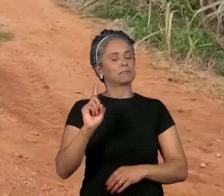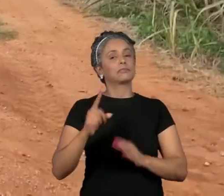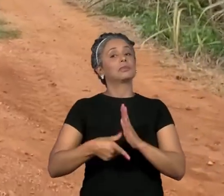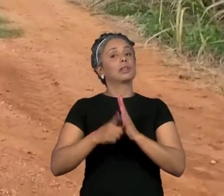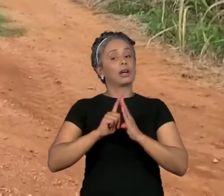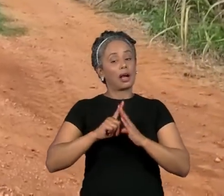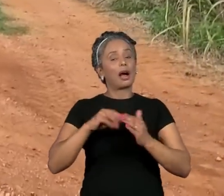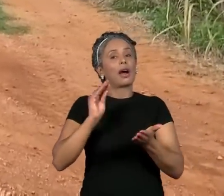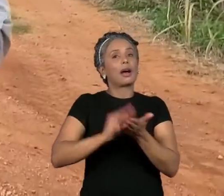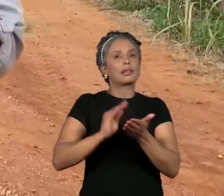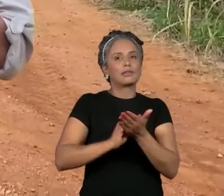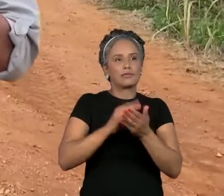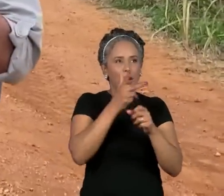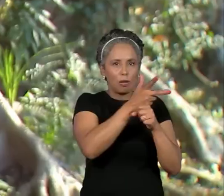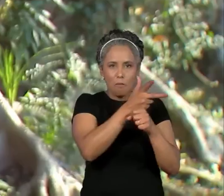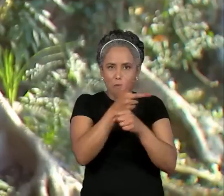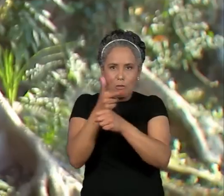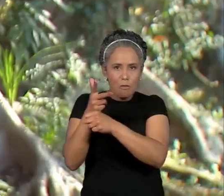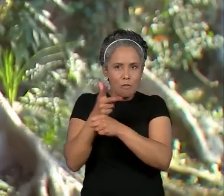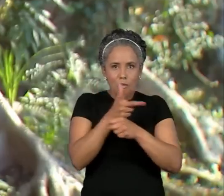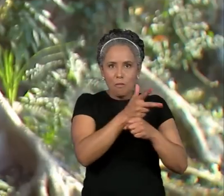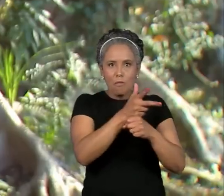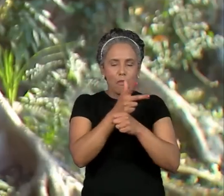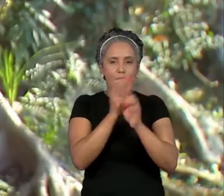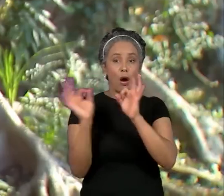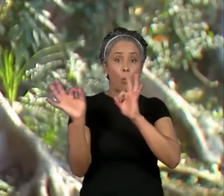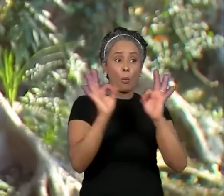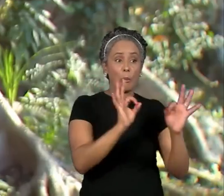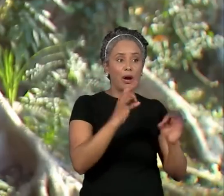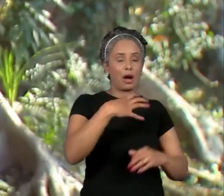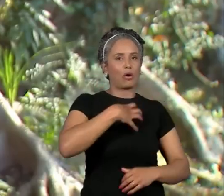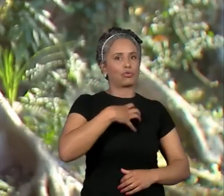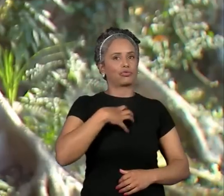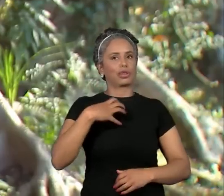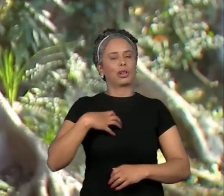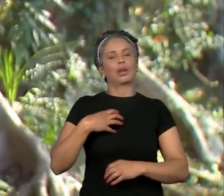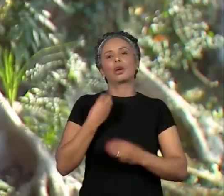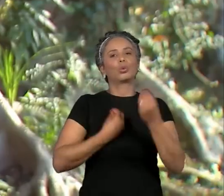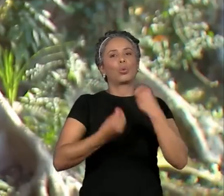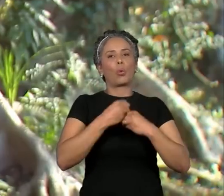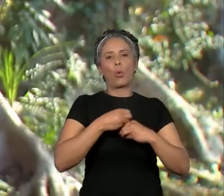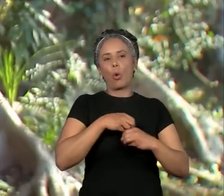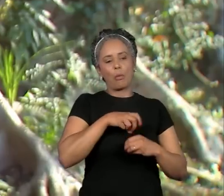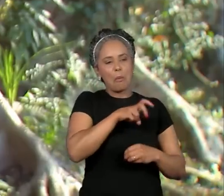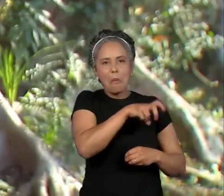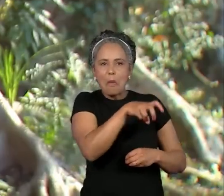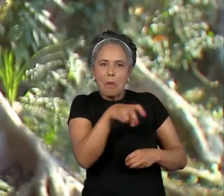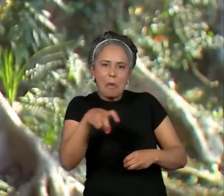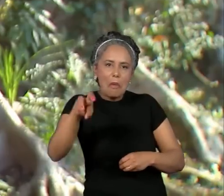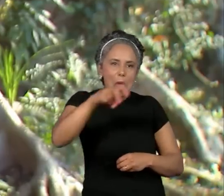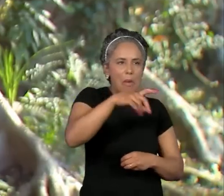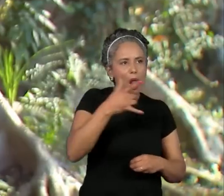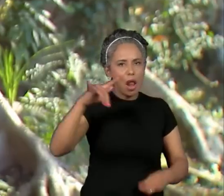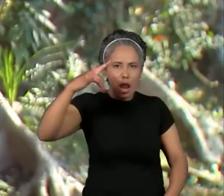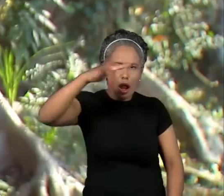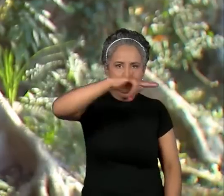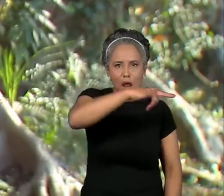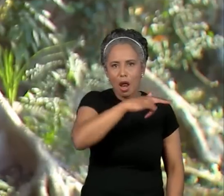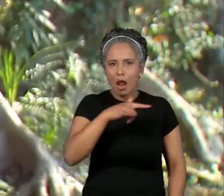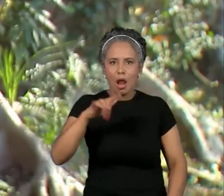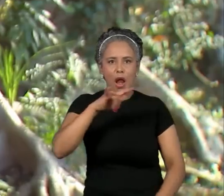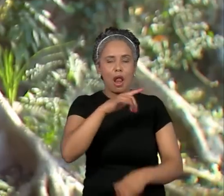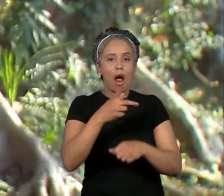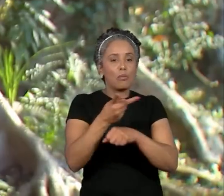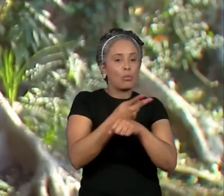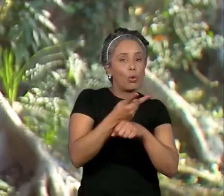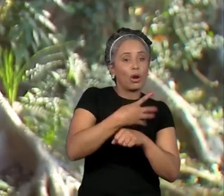do animal. Antes da soltura, fazemos também o bicho se acostumar com o